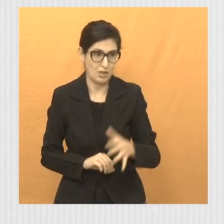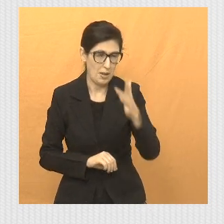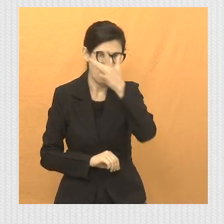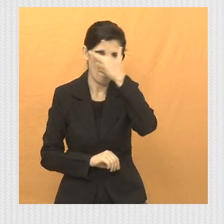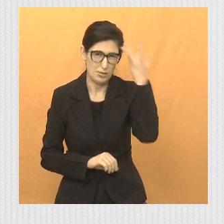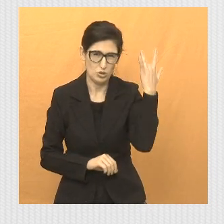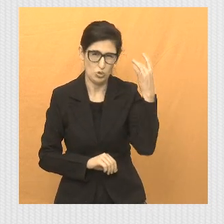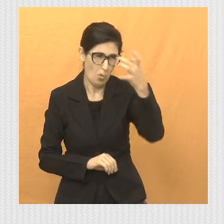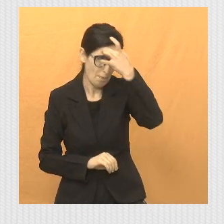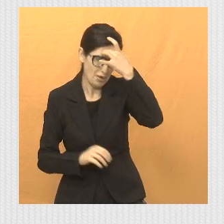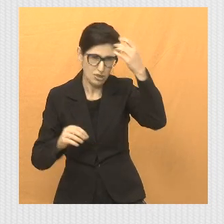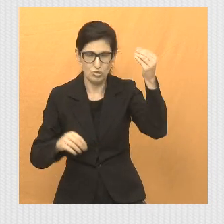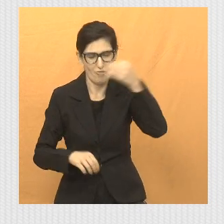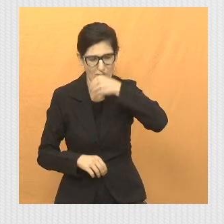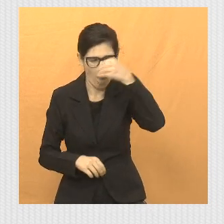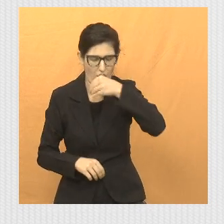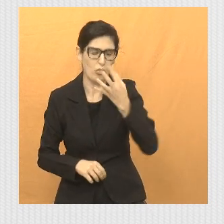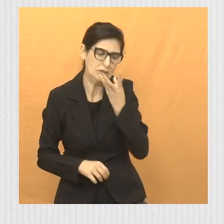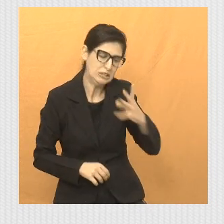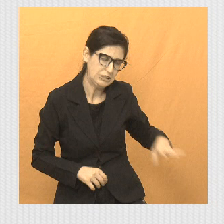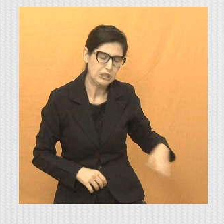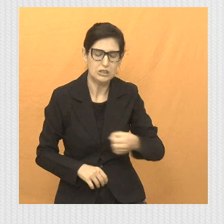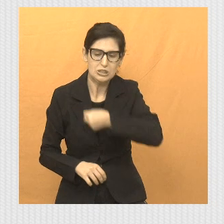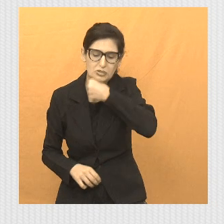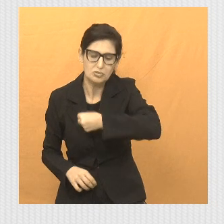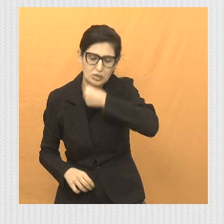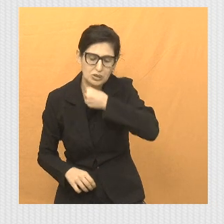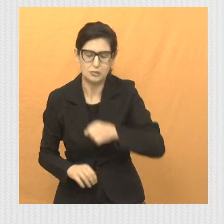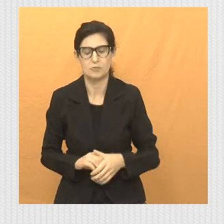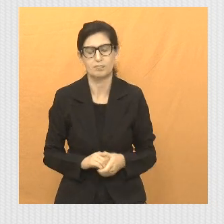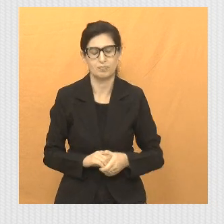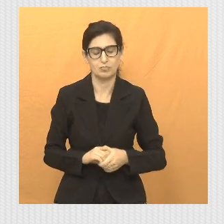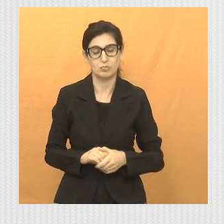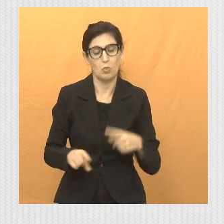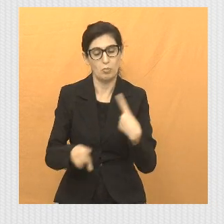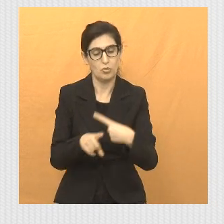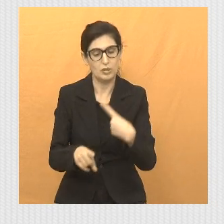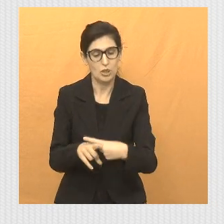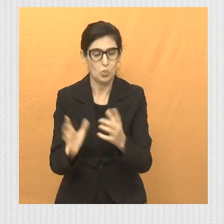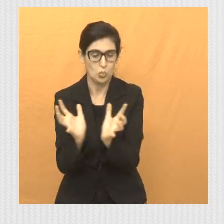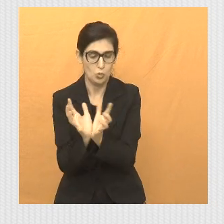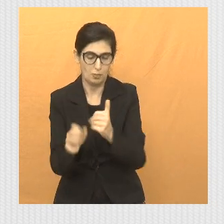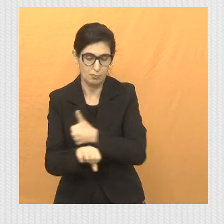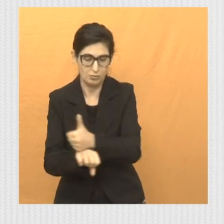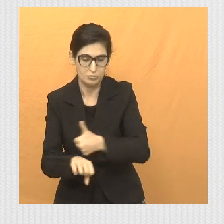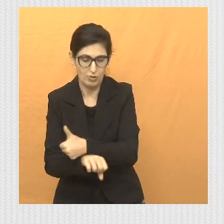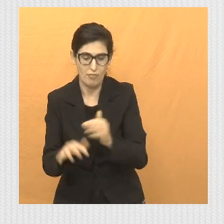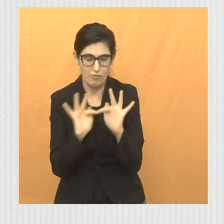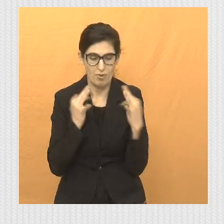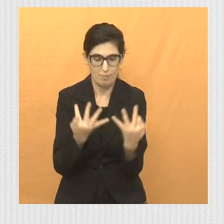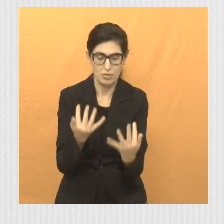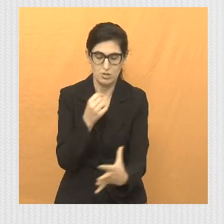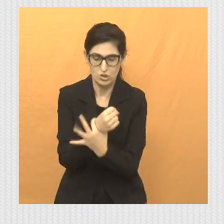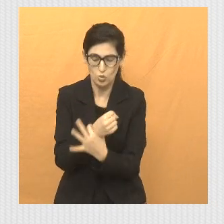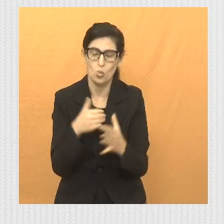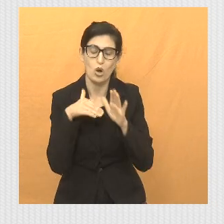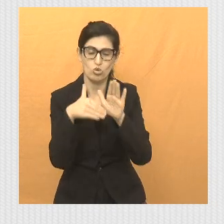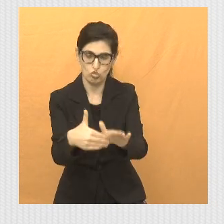as crianças, idosos, e a inauguração do Família Segura certamente contribuiu para